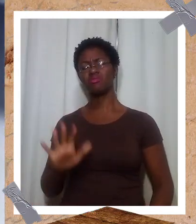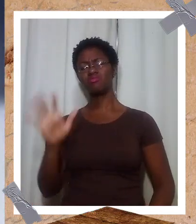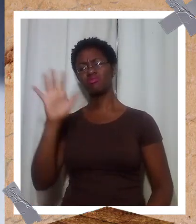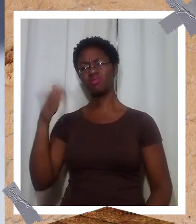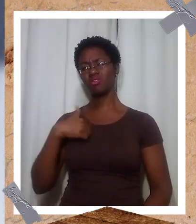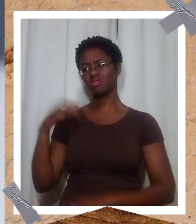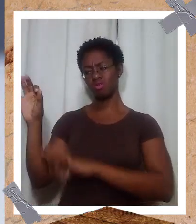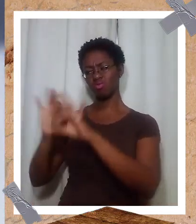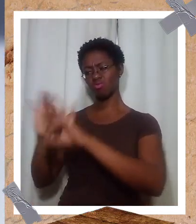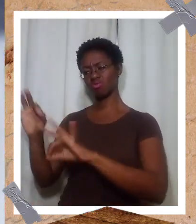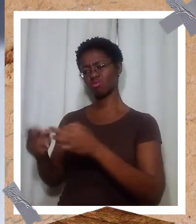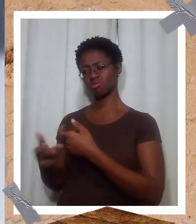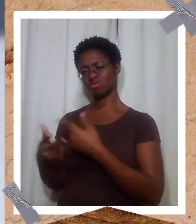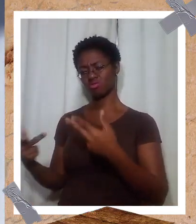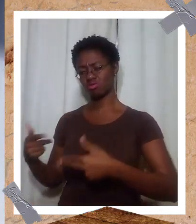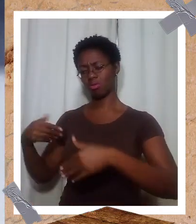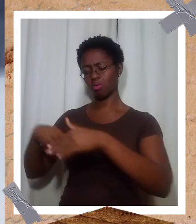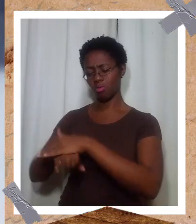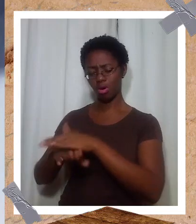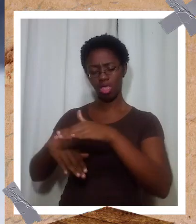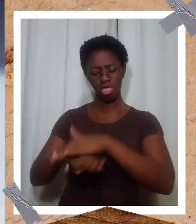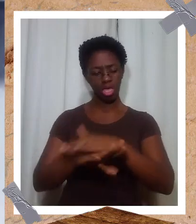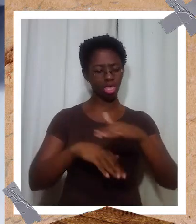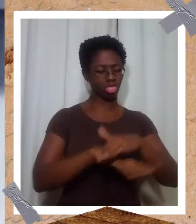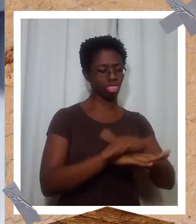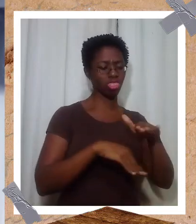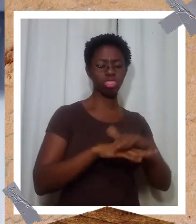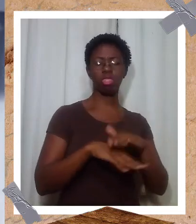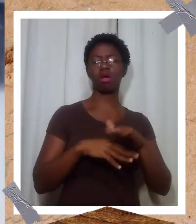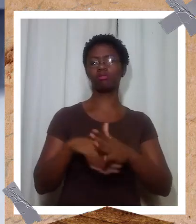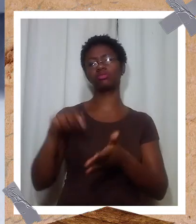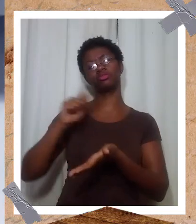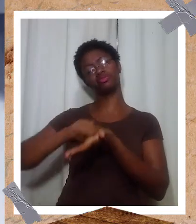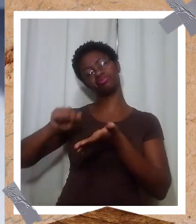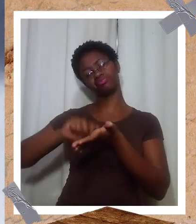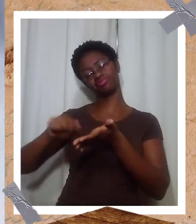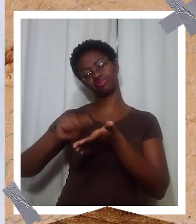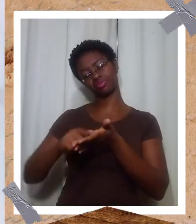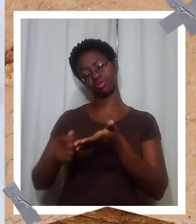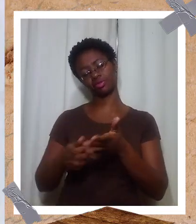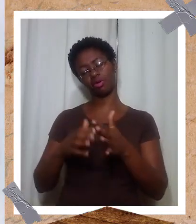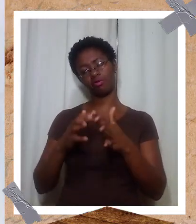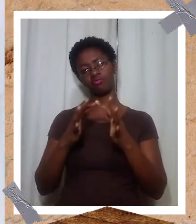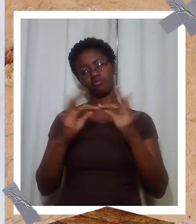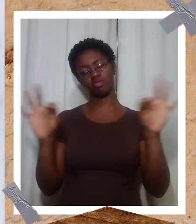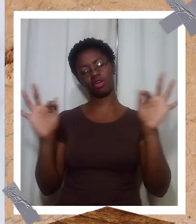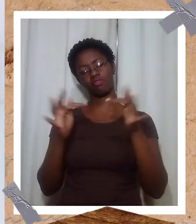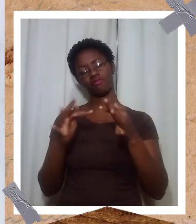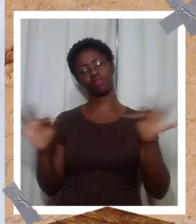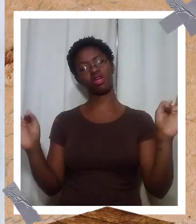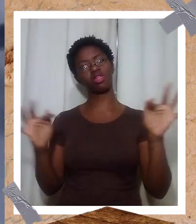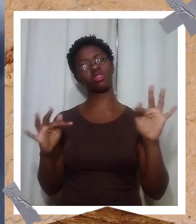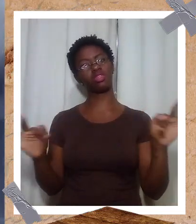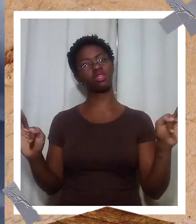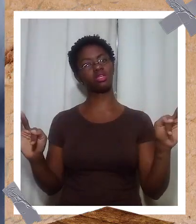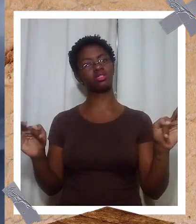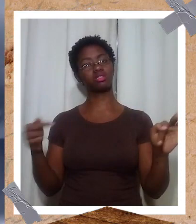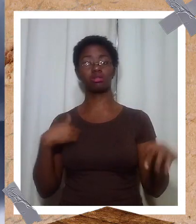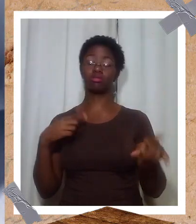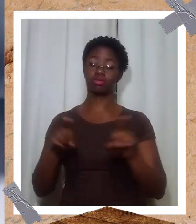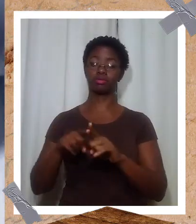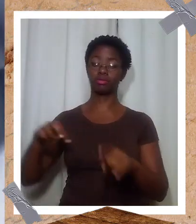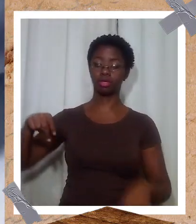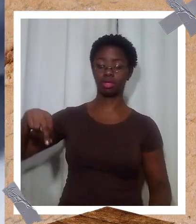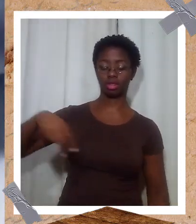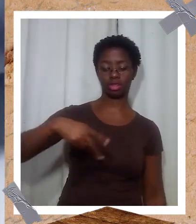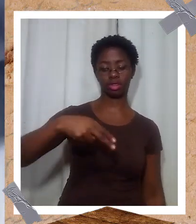organizava as nossas tralhas e sacolas de lixo, escrevi alguns versos. Foi assim que também me tornei andarilha. Há